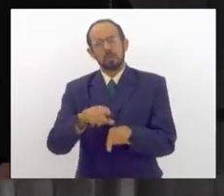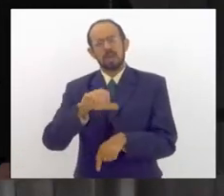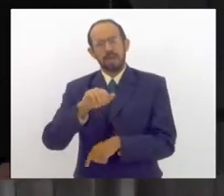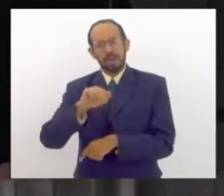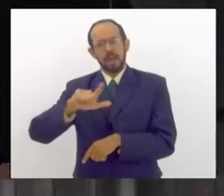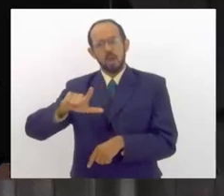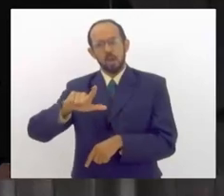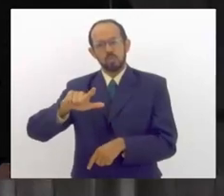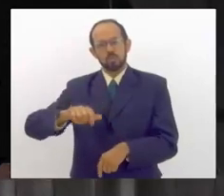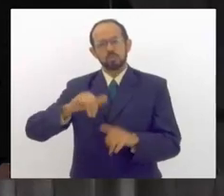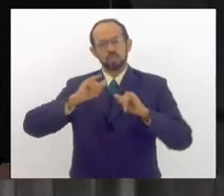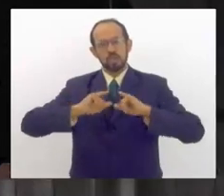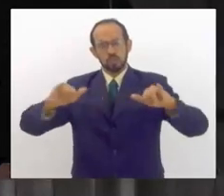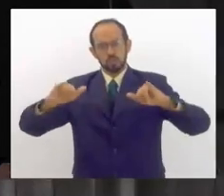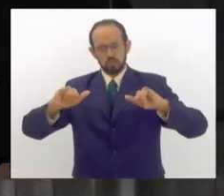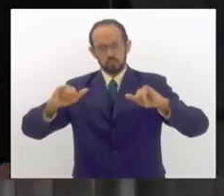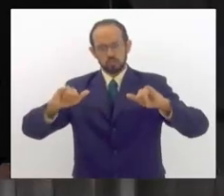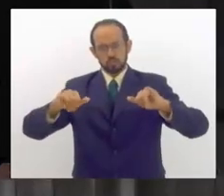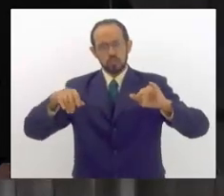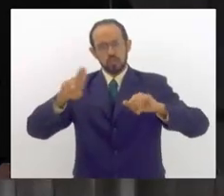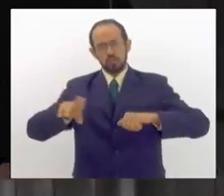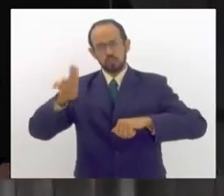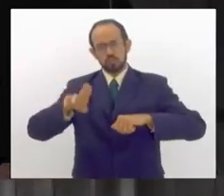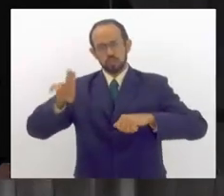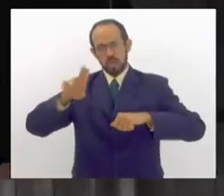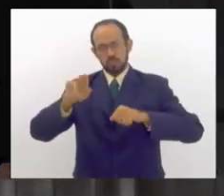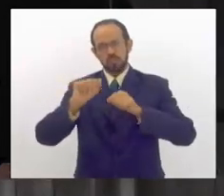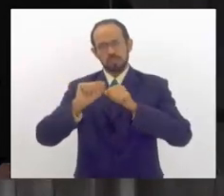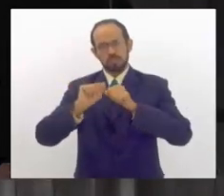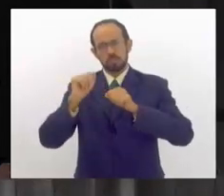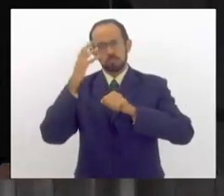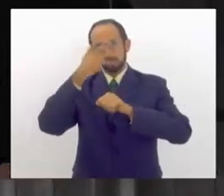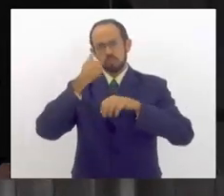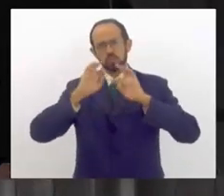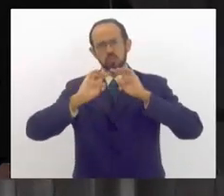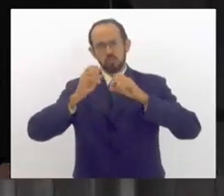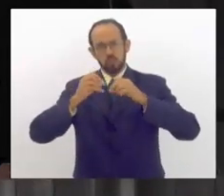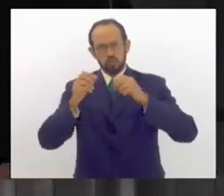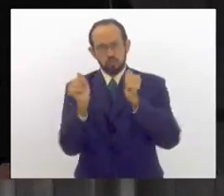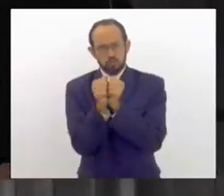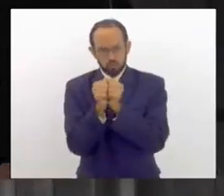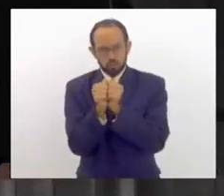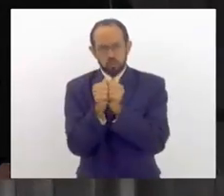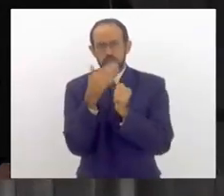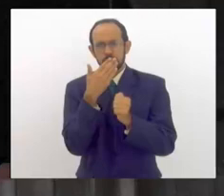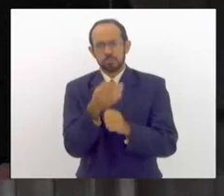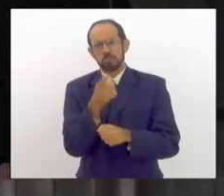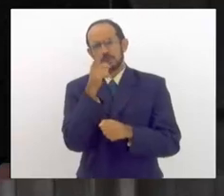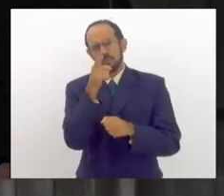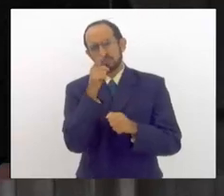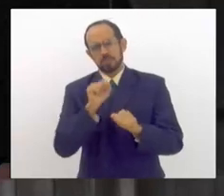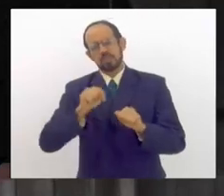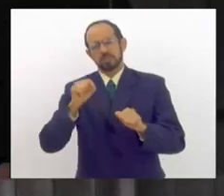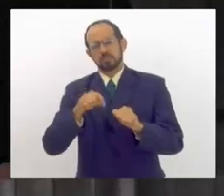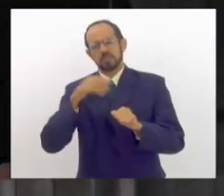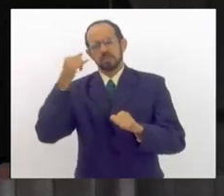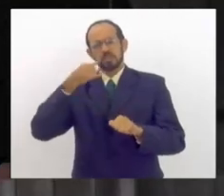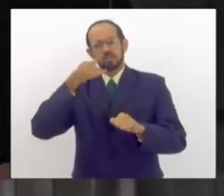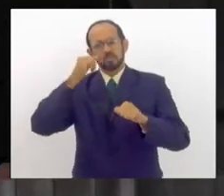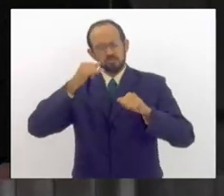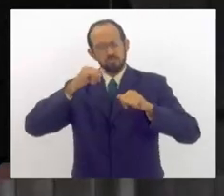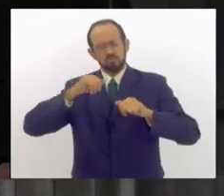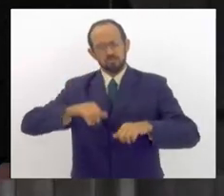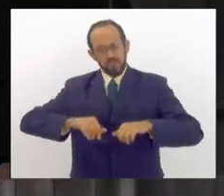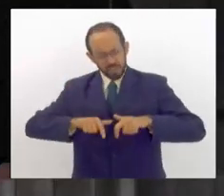usar esses canais de denúncia, vamos fazer bonito todo mundo junto. Então, quero fazer um apelo a vocês no combate, no enfrentamento à